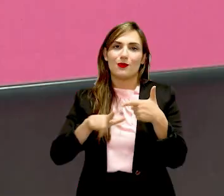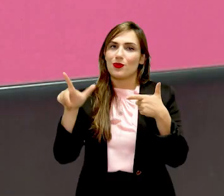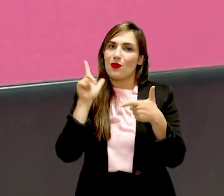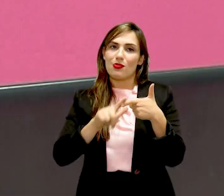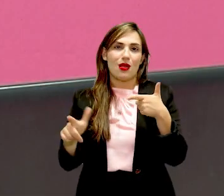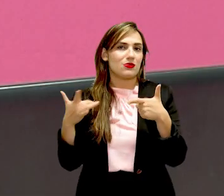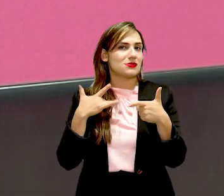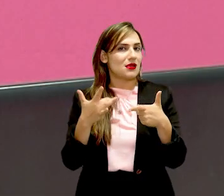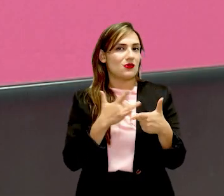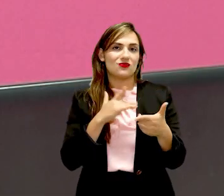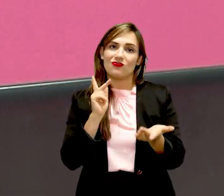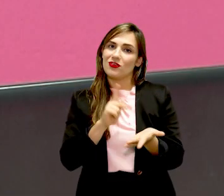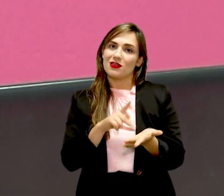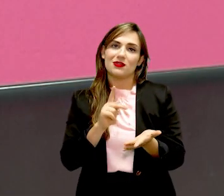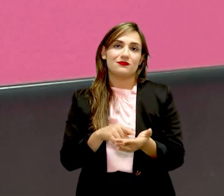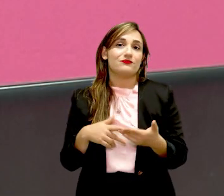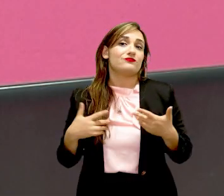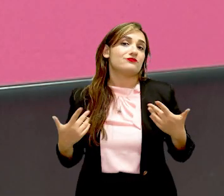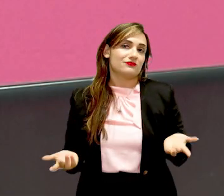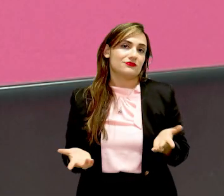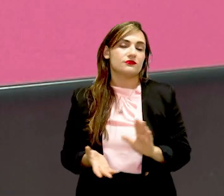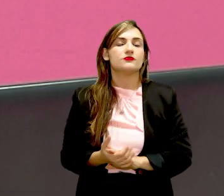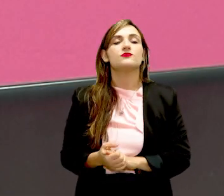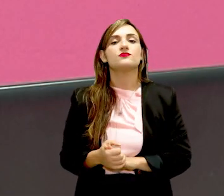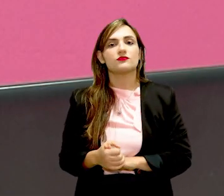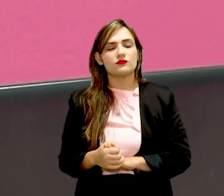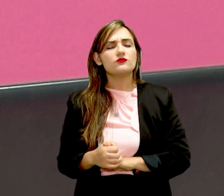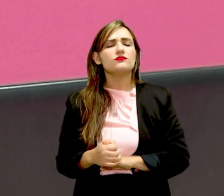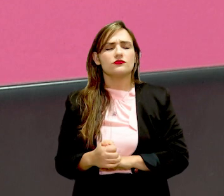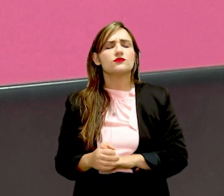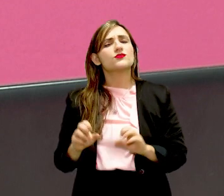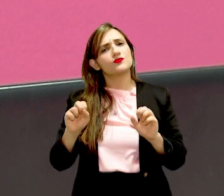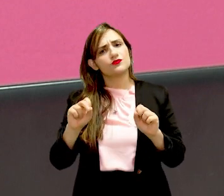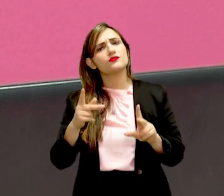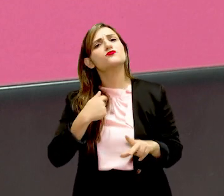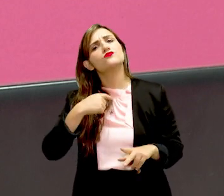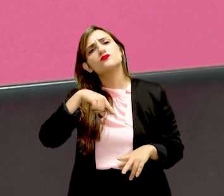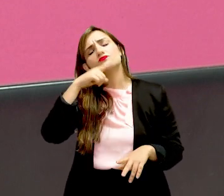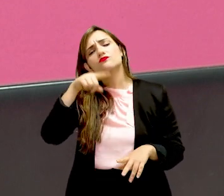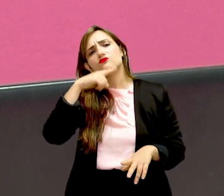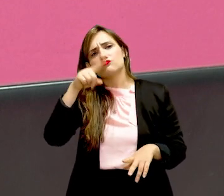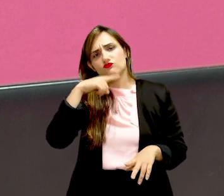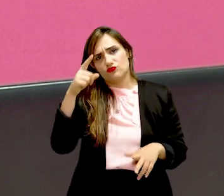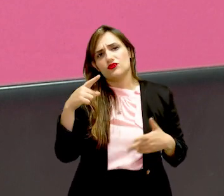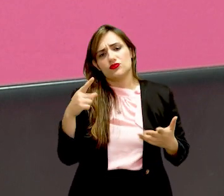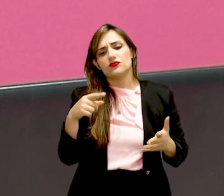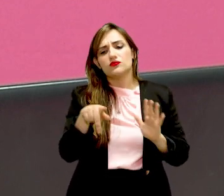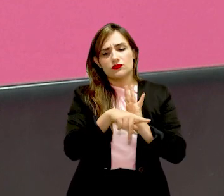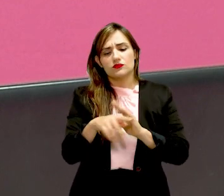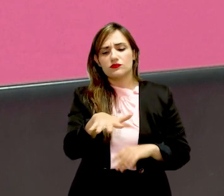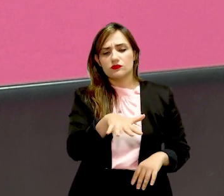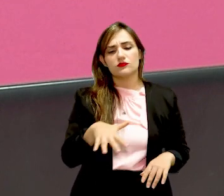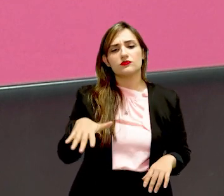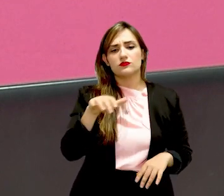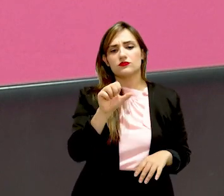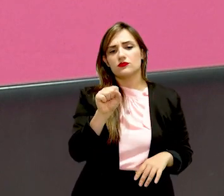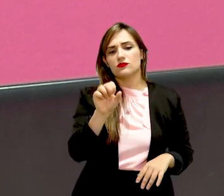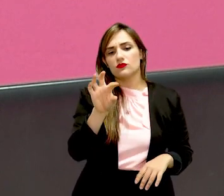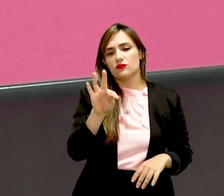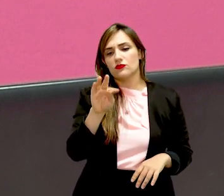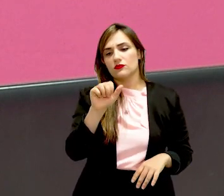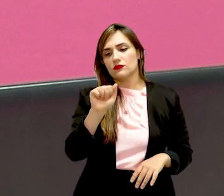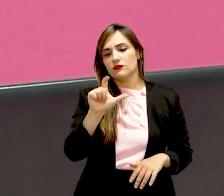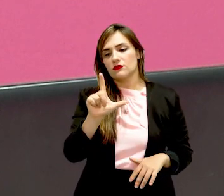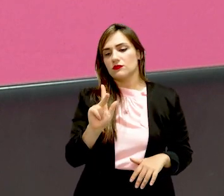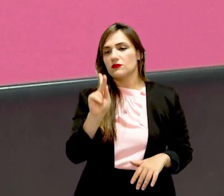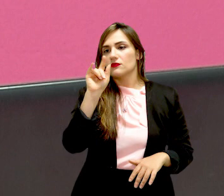mesmo. Bom, agora uma curiosidade que eu tenho aqui também nessa esfera do stalking, né, das denúncias que podem ser feitas a partir